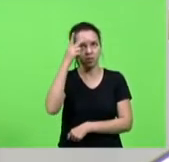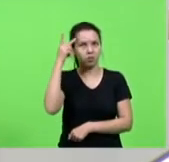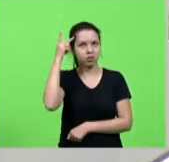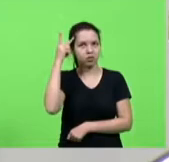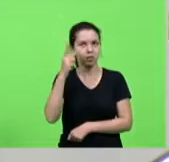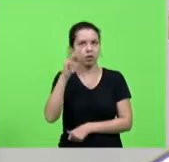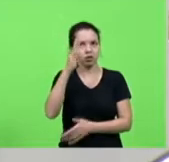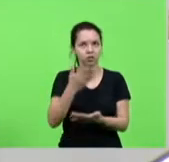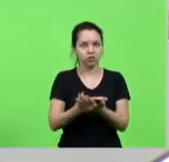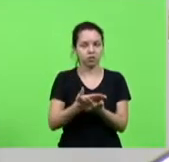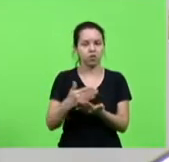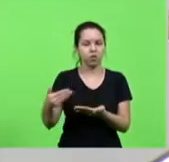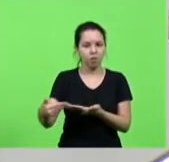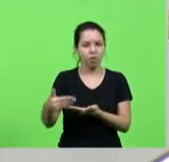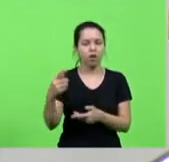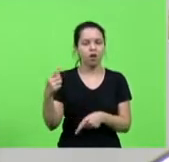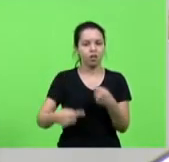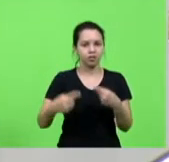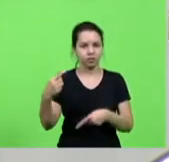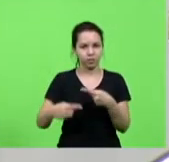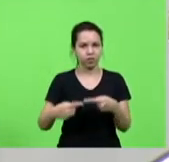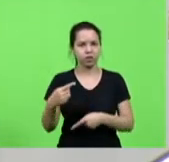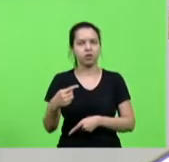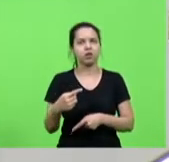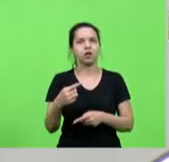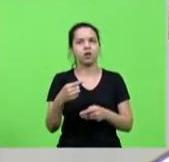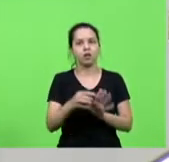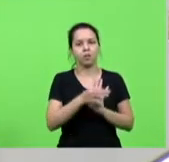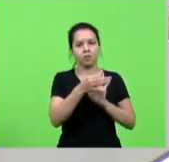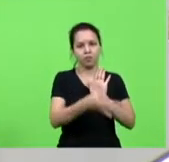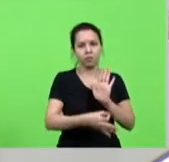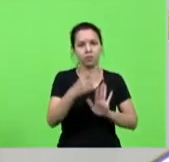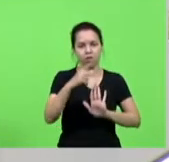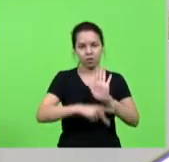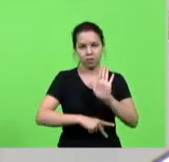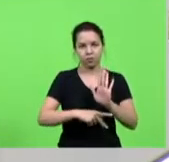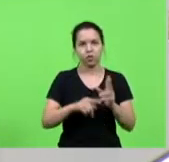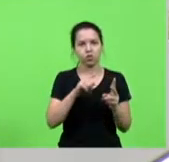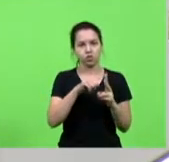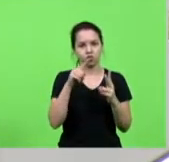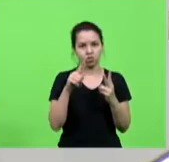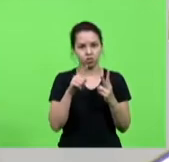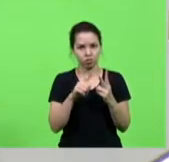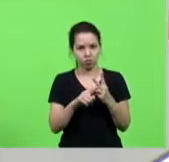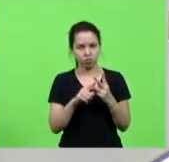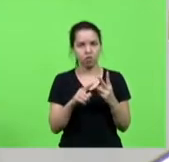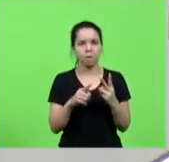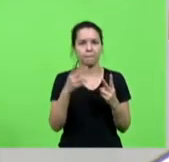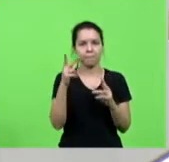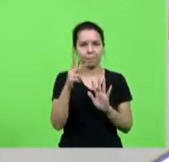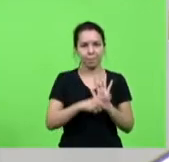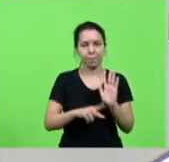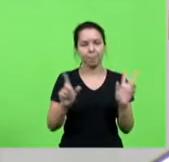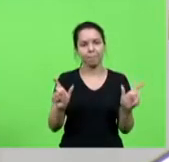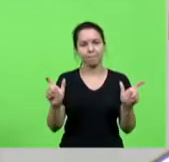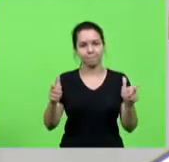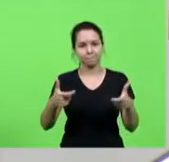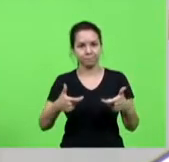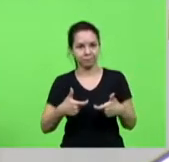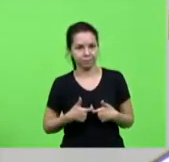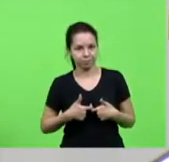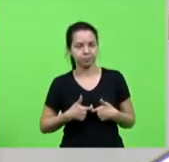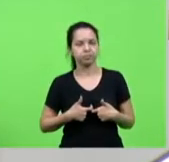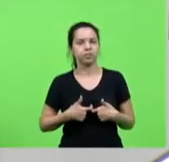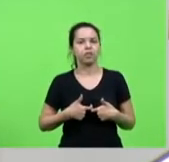vai deliberar um parecer sobre esse projeto. Os dois projetos falam sobre sexualização precoce, erotização, enfim, são projetos que